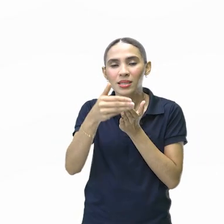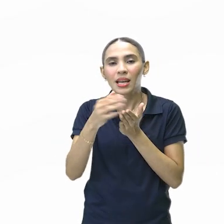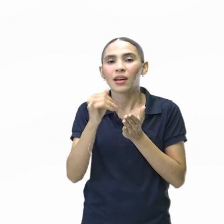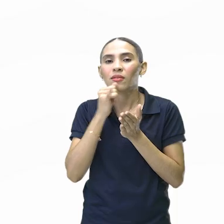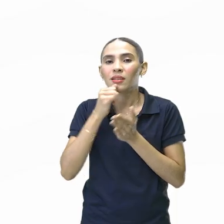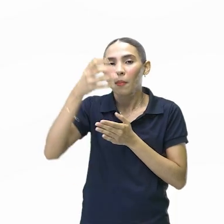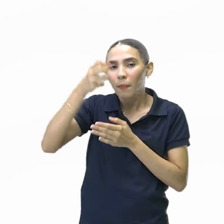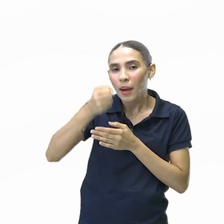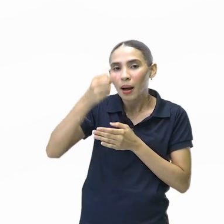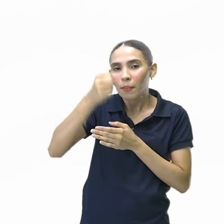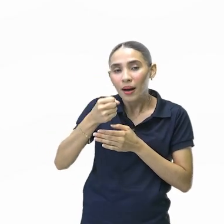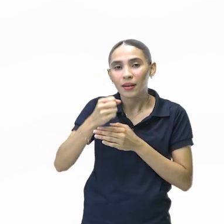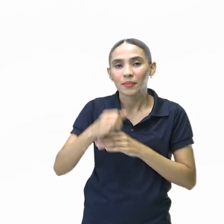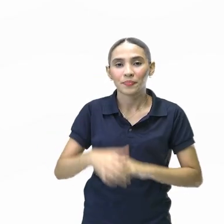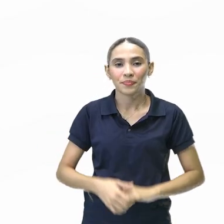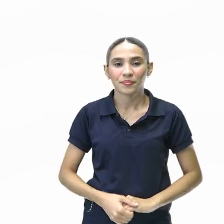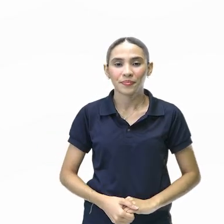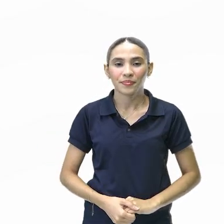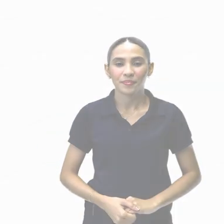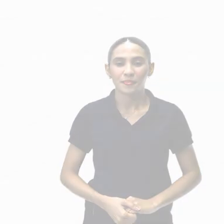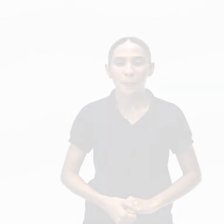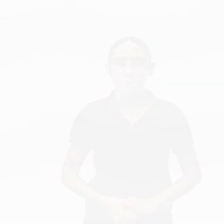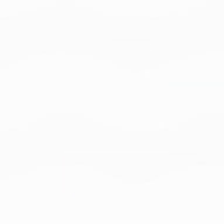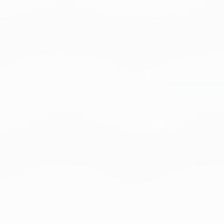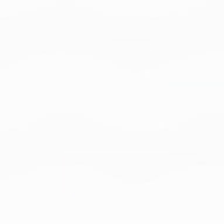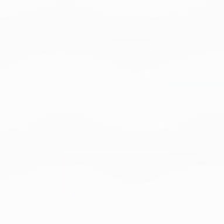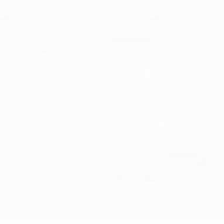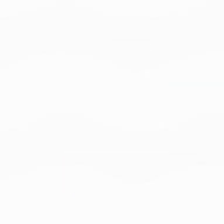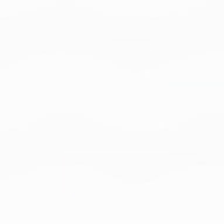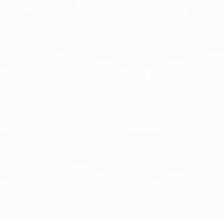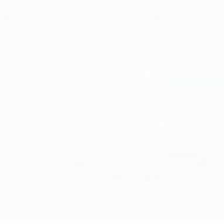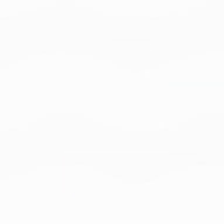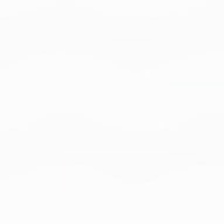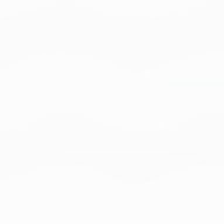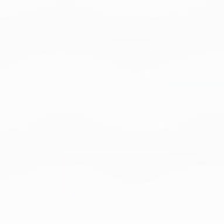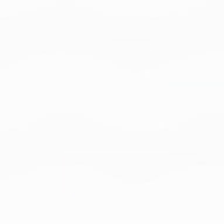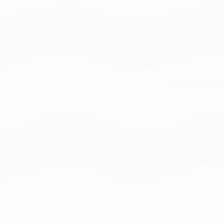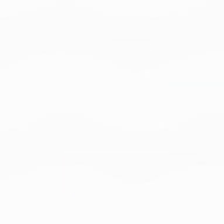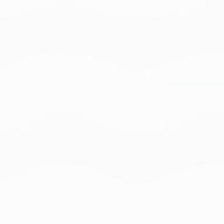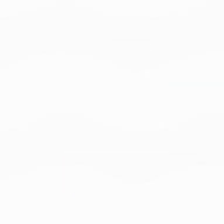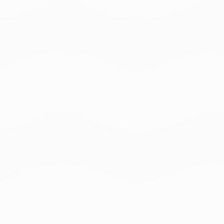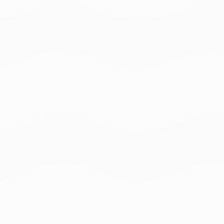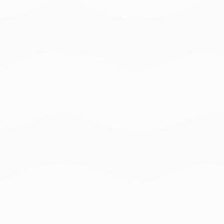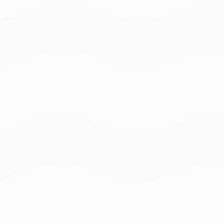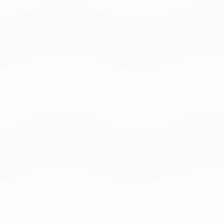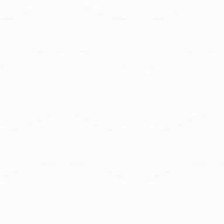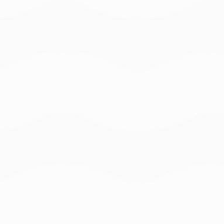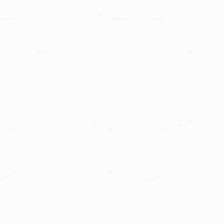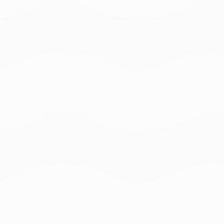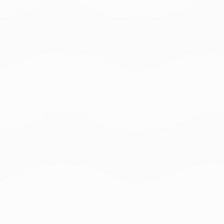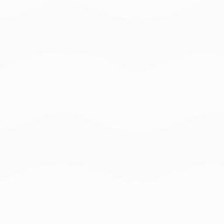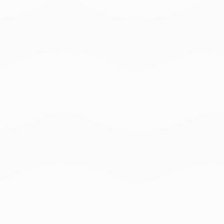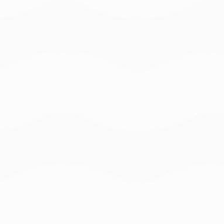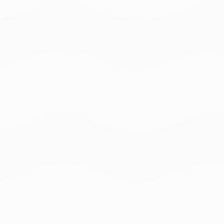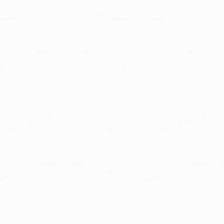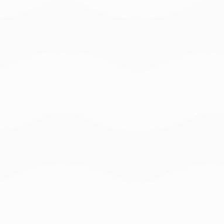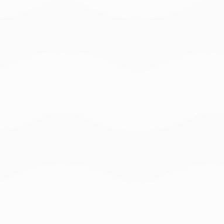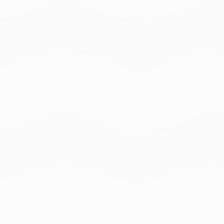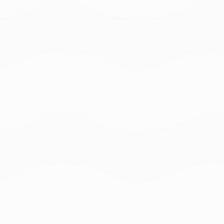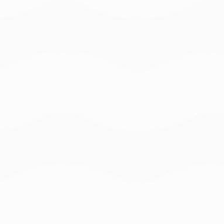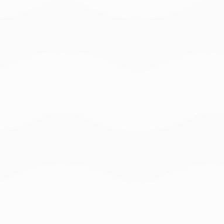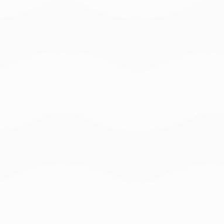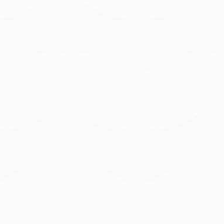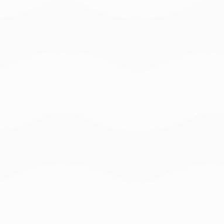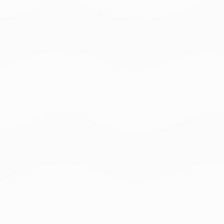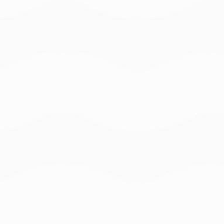coagular o leite. Isso mesmo, o leite transportado dentro desses estômagos, né, que era o local onde eles conservavam o